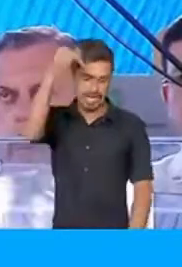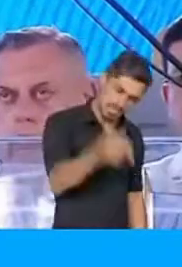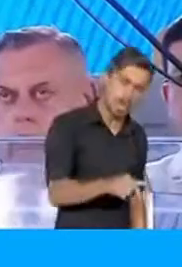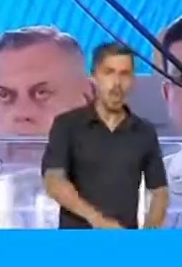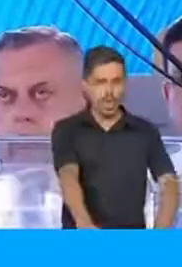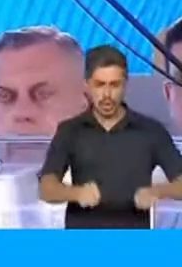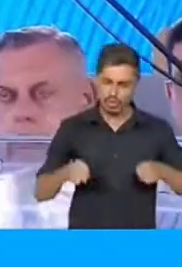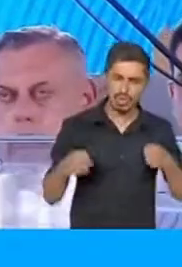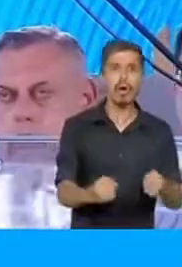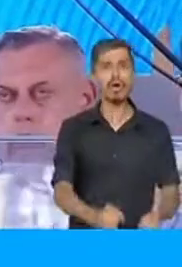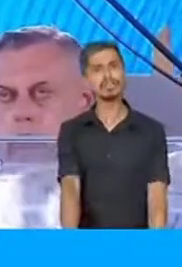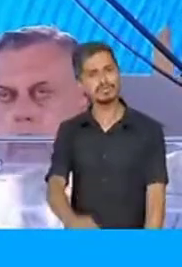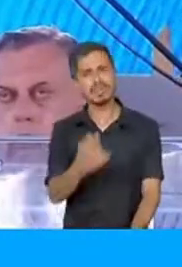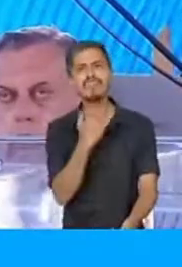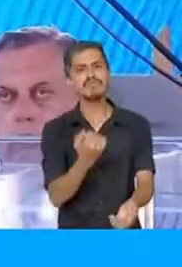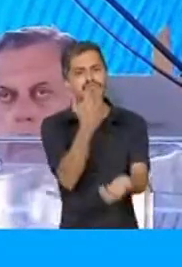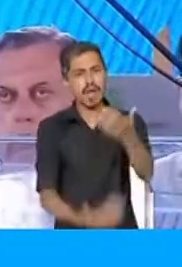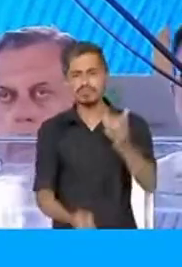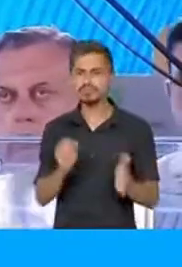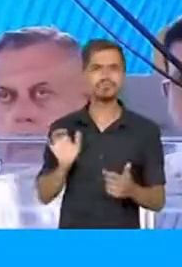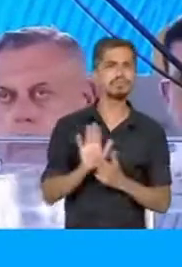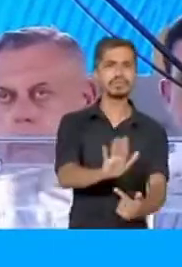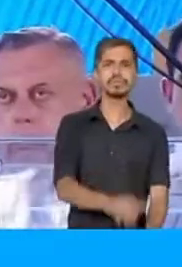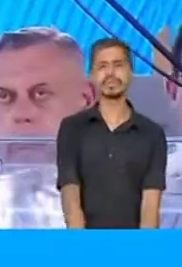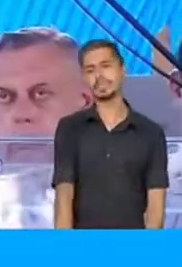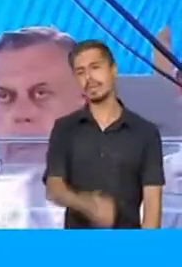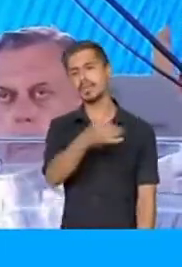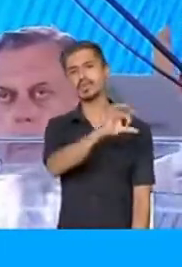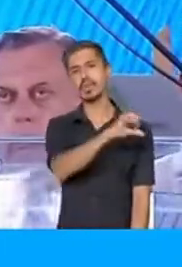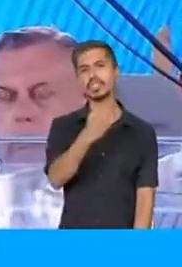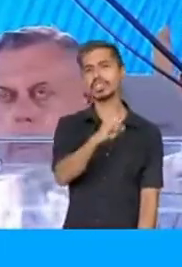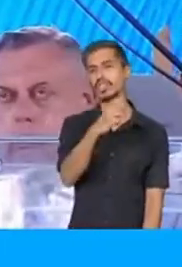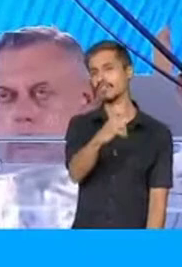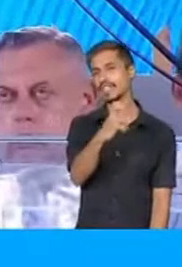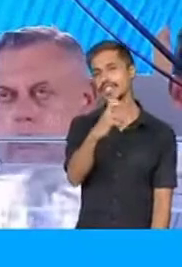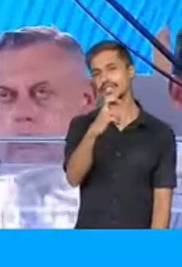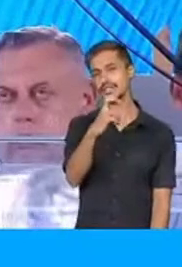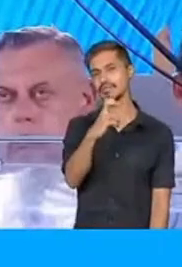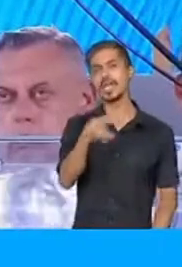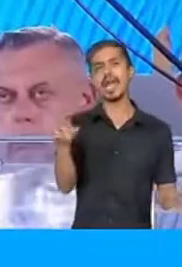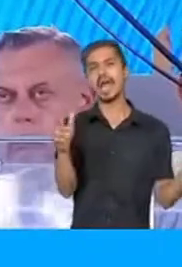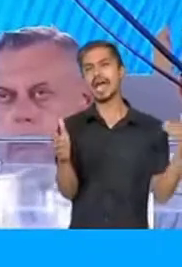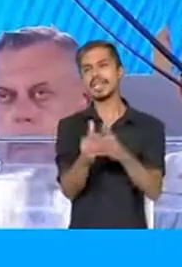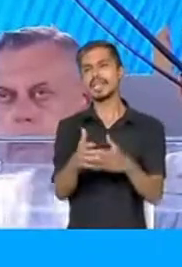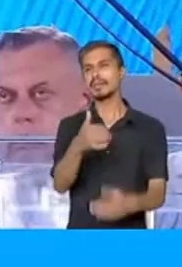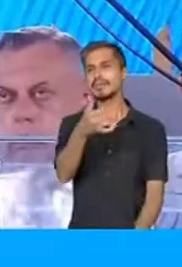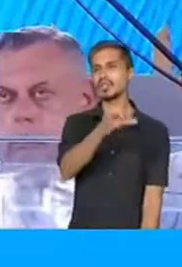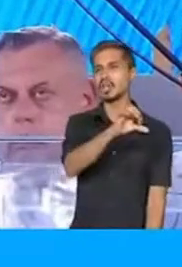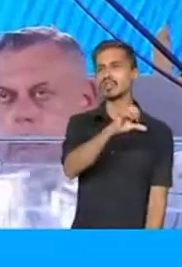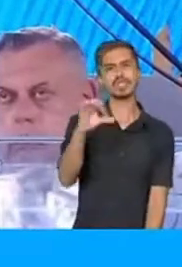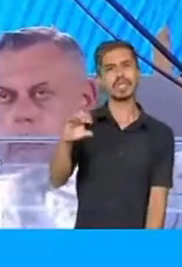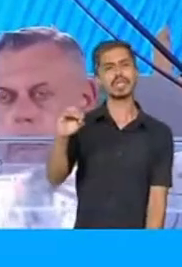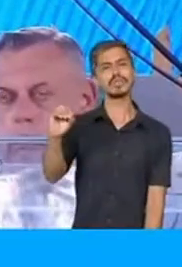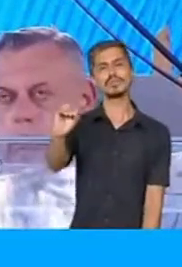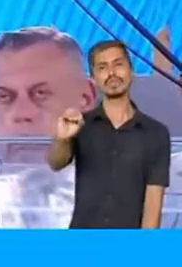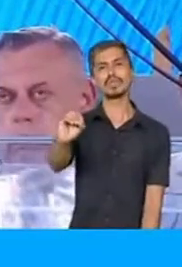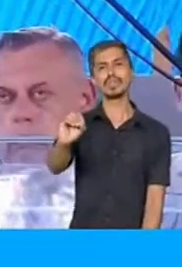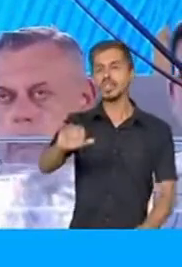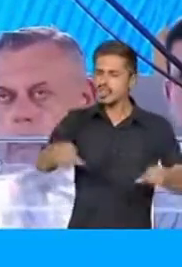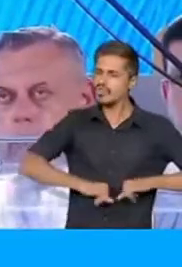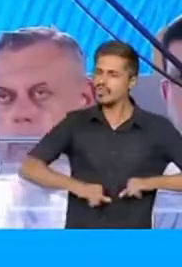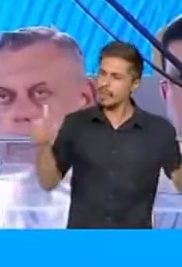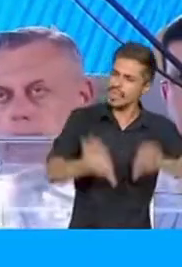e deu sangue para ser Brasil, entre 1895 e 1900, sofreu muito mais,